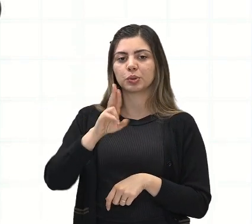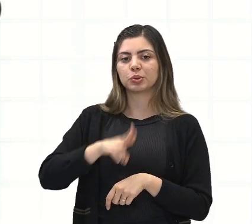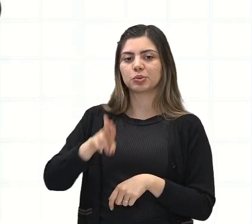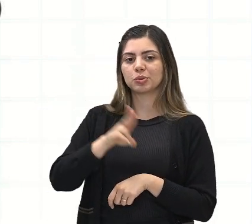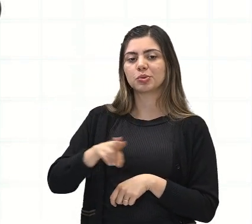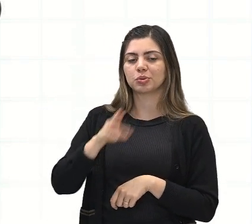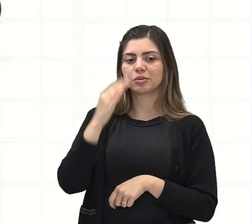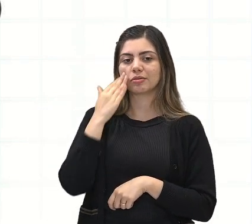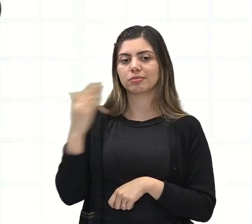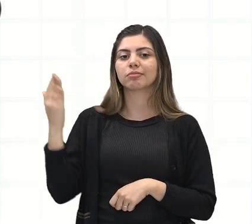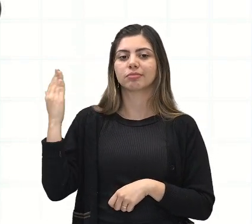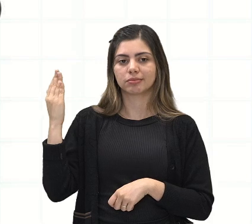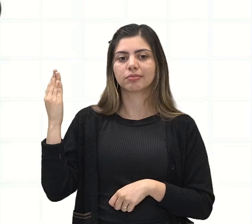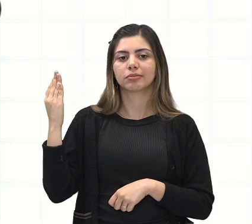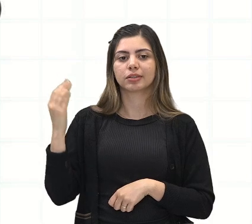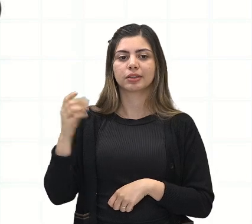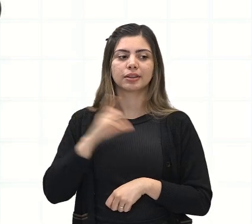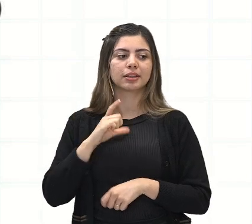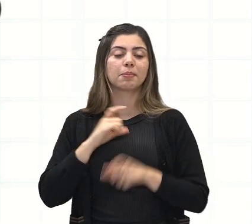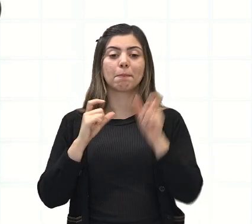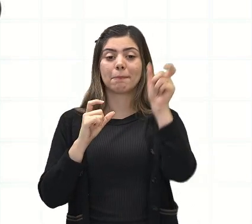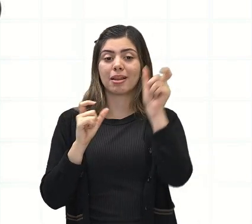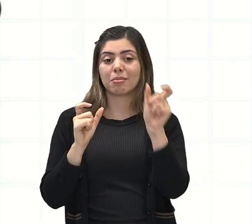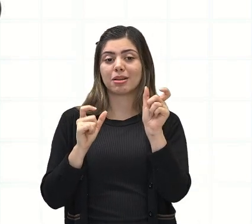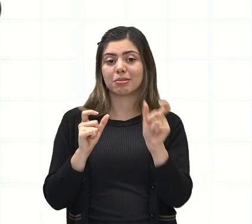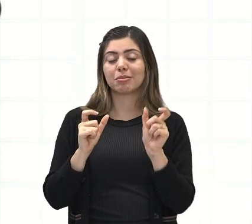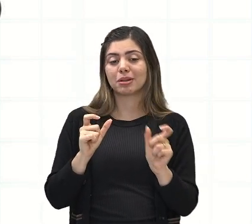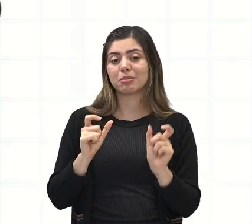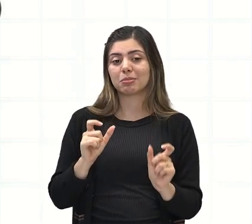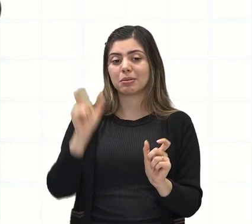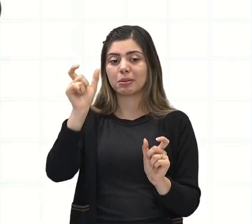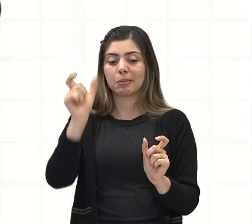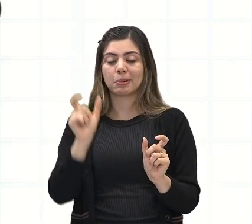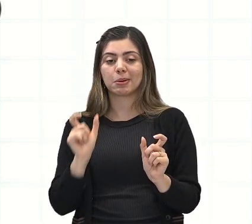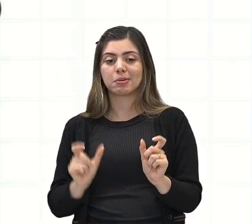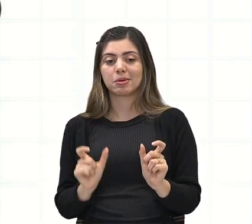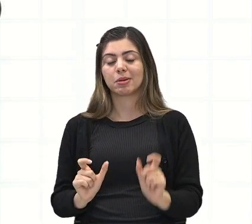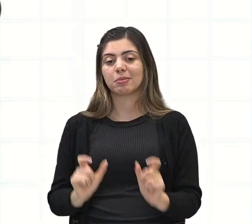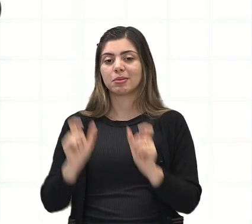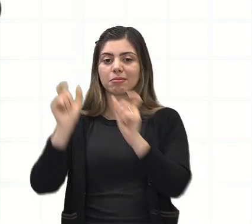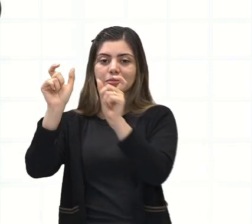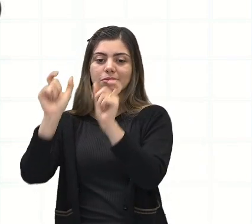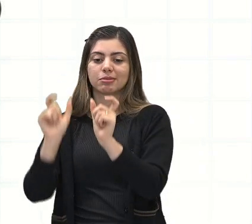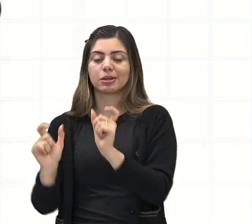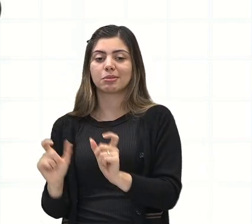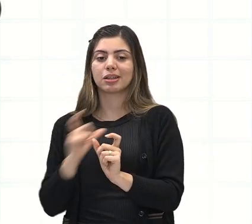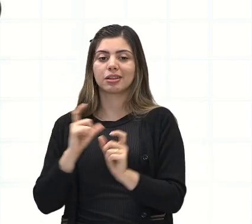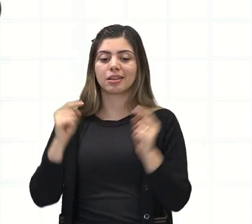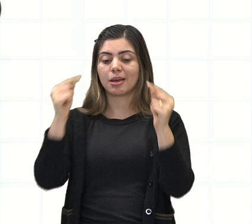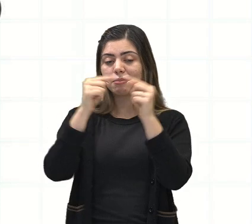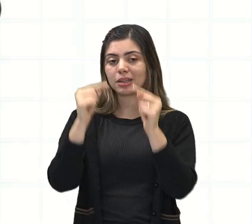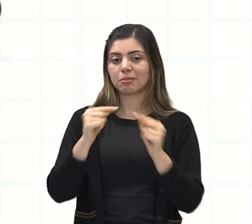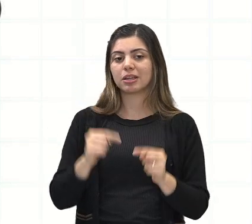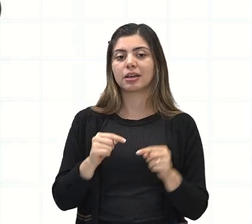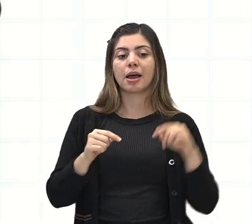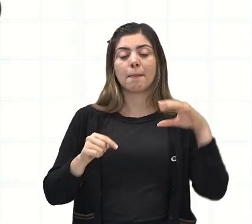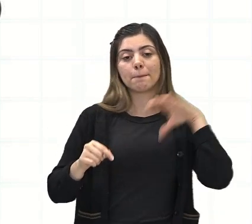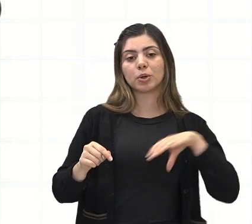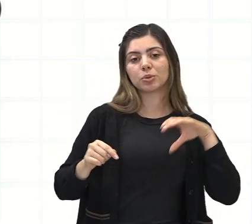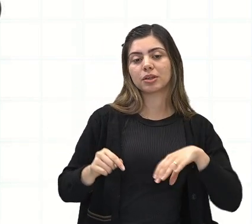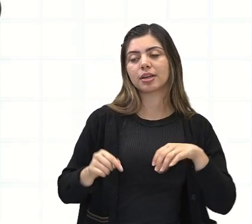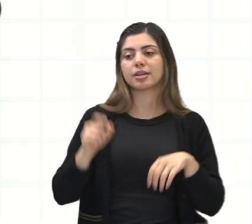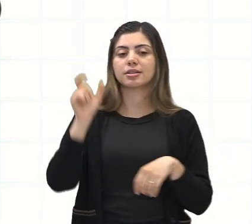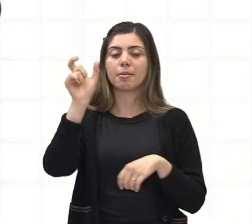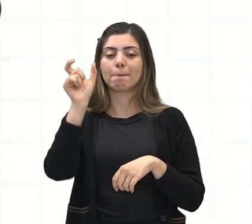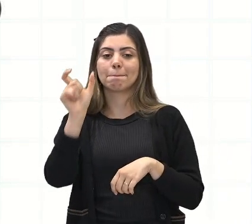afrikaner, blues, que vem do inglês, mignon, francês, mouse, inglês, office boy, inglês, carpaccio,